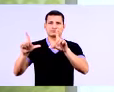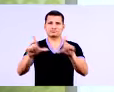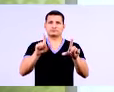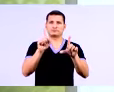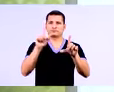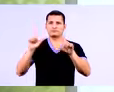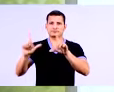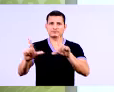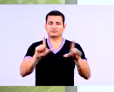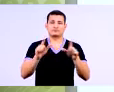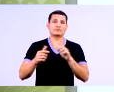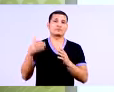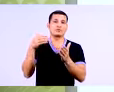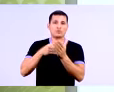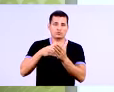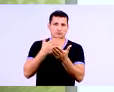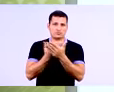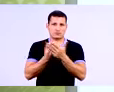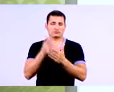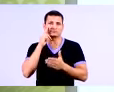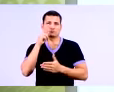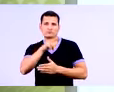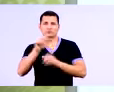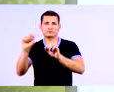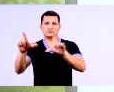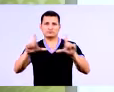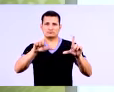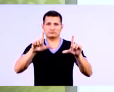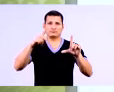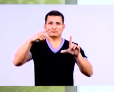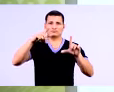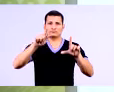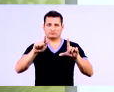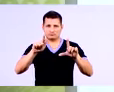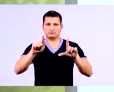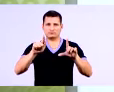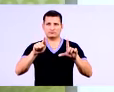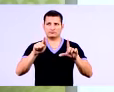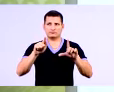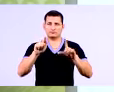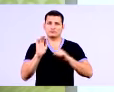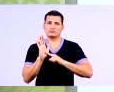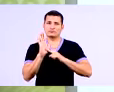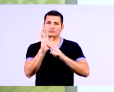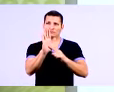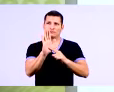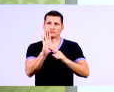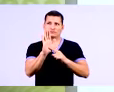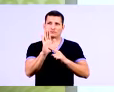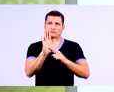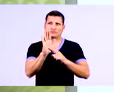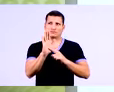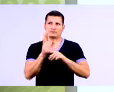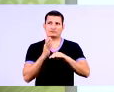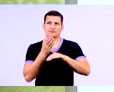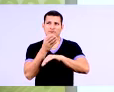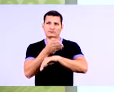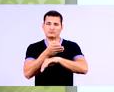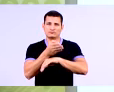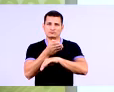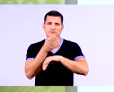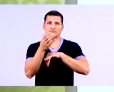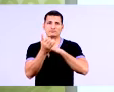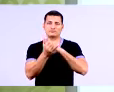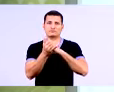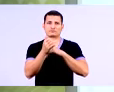nós vimos uma página, um slide, que mostrava o acesso ao site do